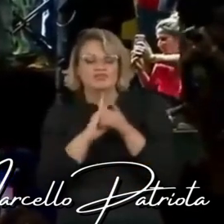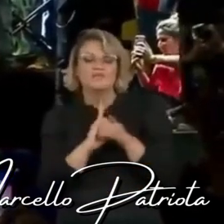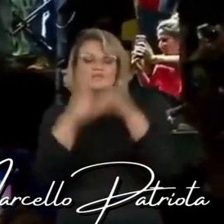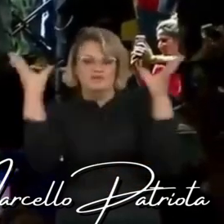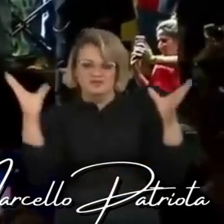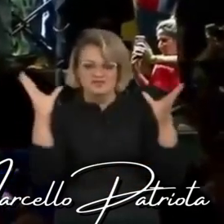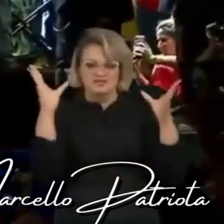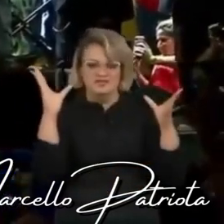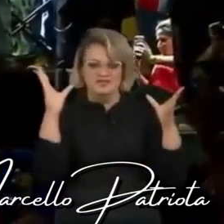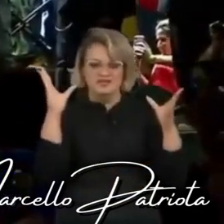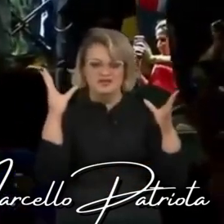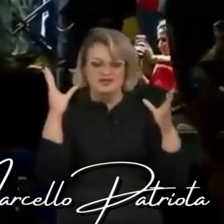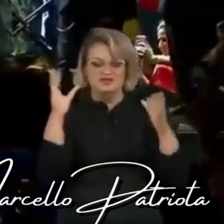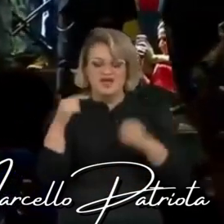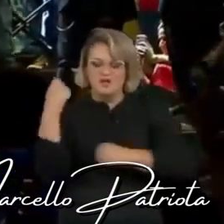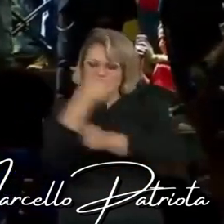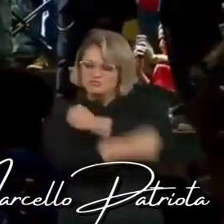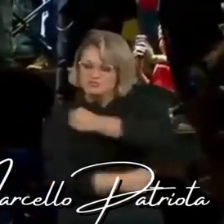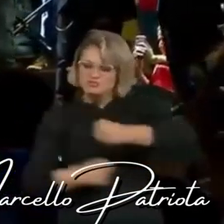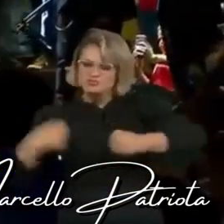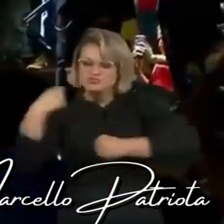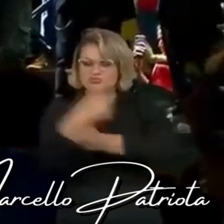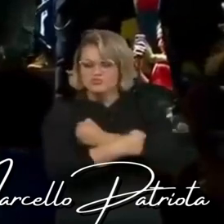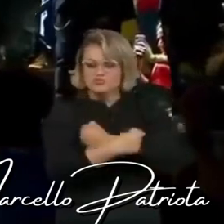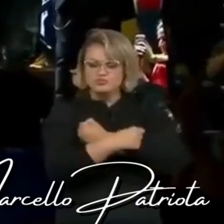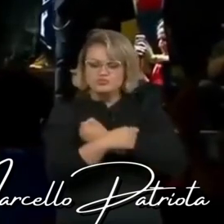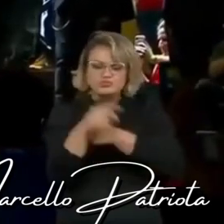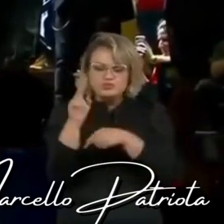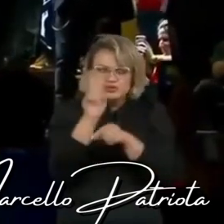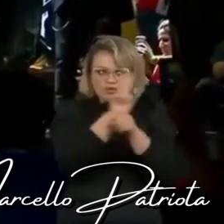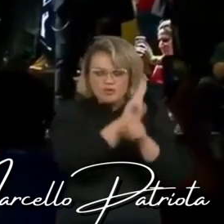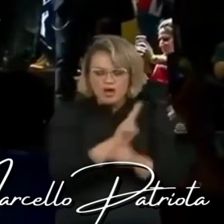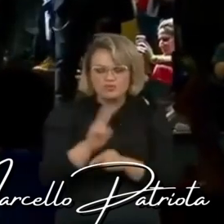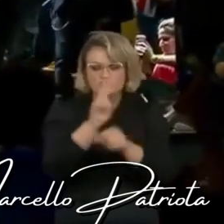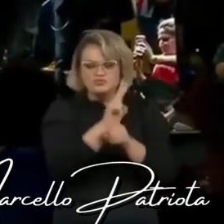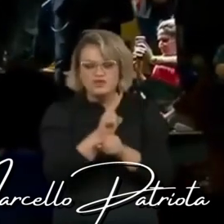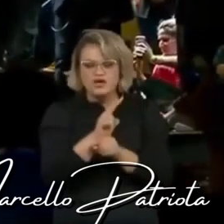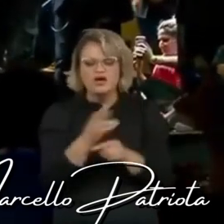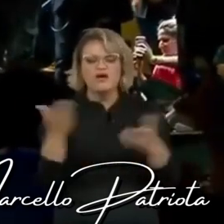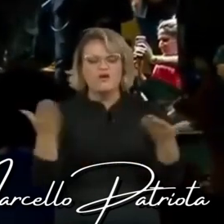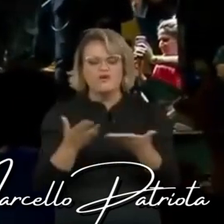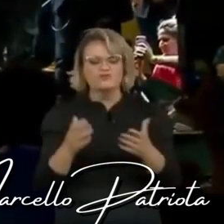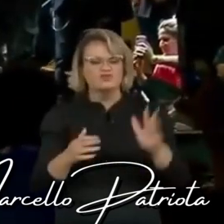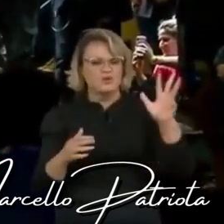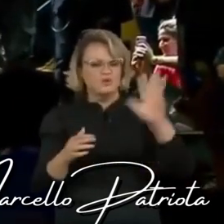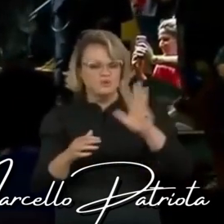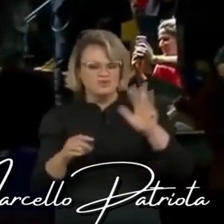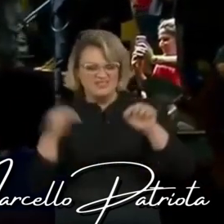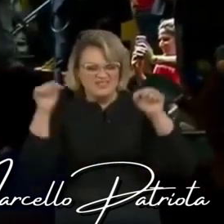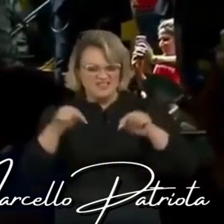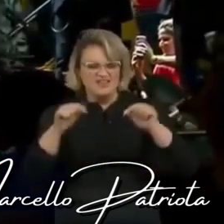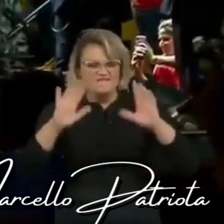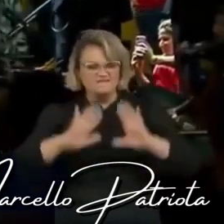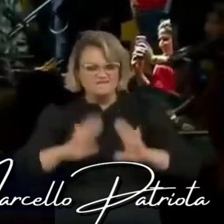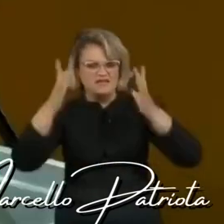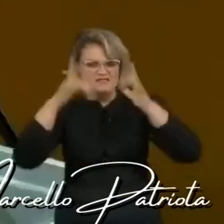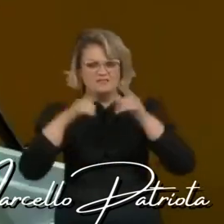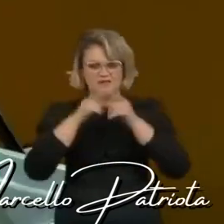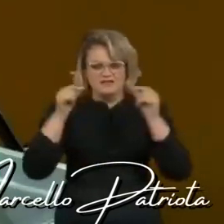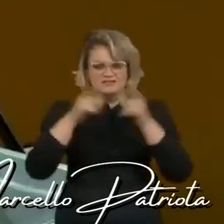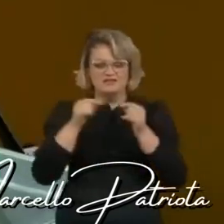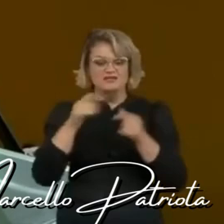democracia, escudo que a todos cobre. Lula, hoje é festa em Brasília, mas amanhã